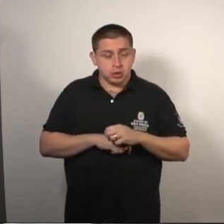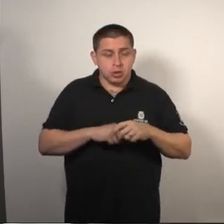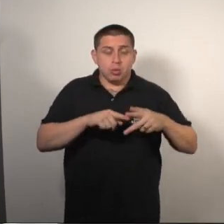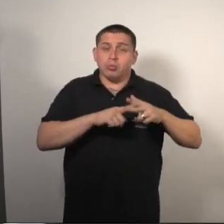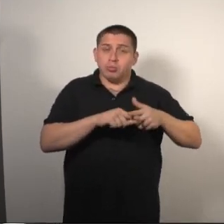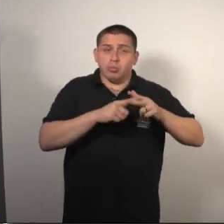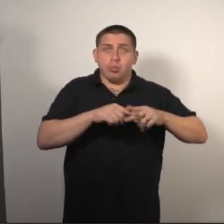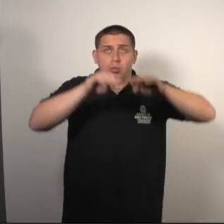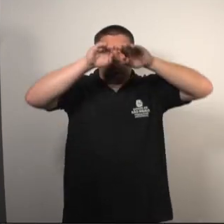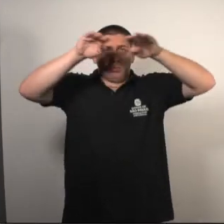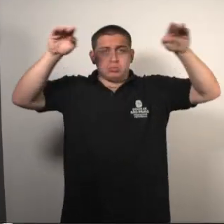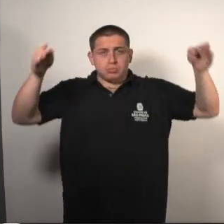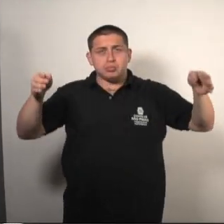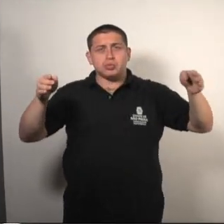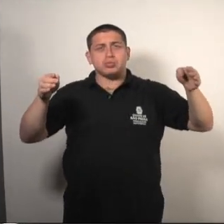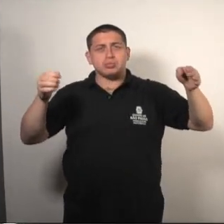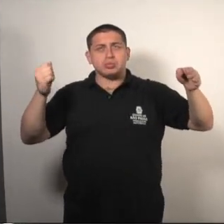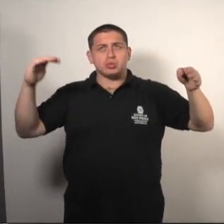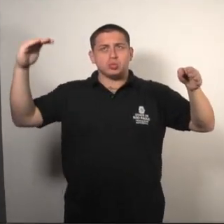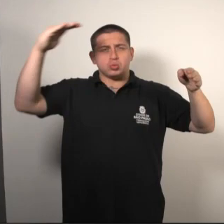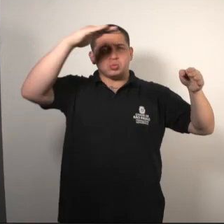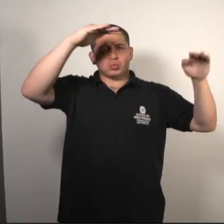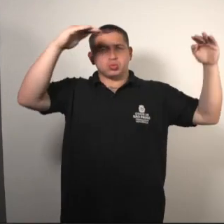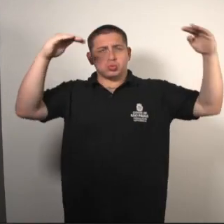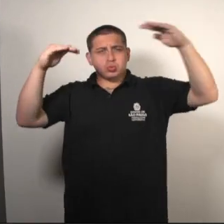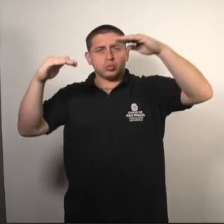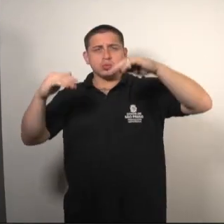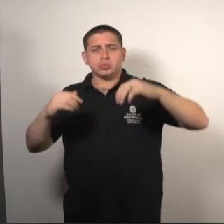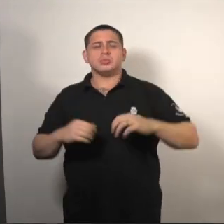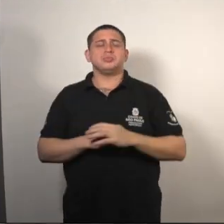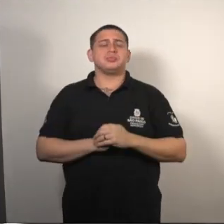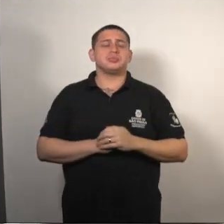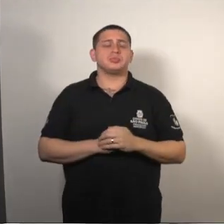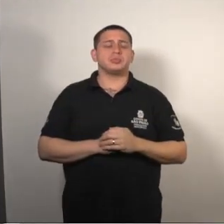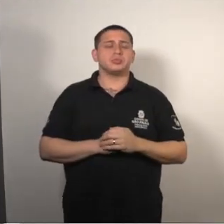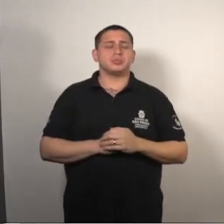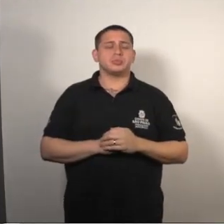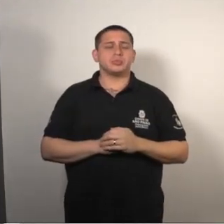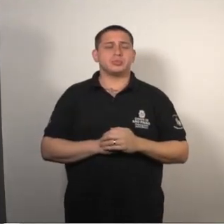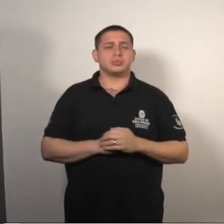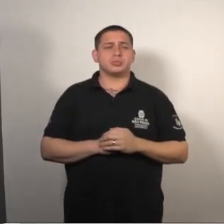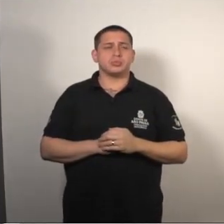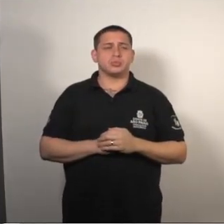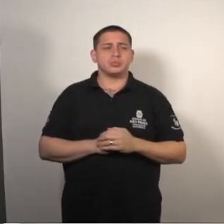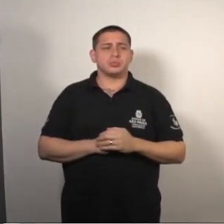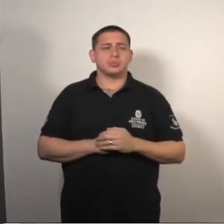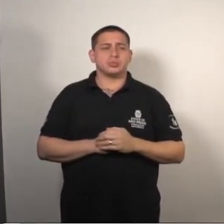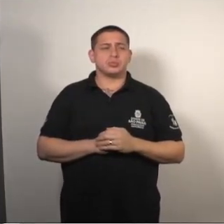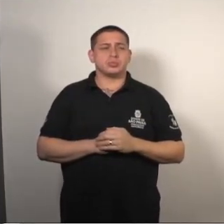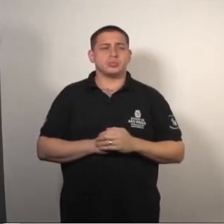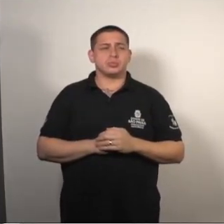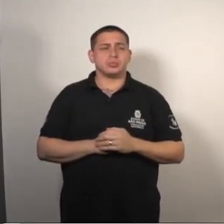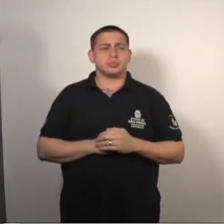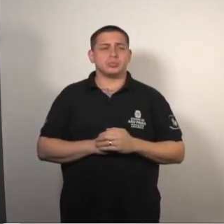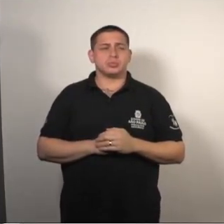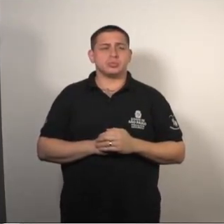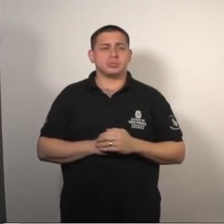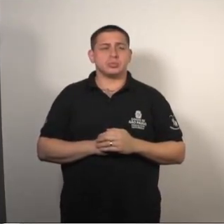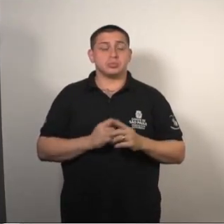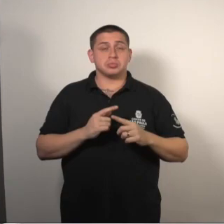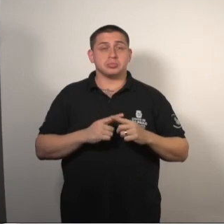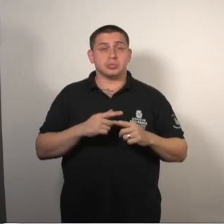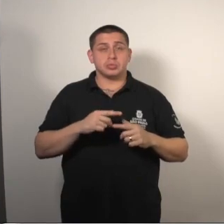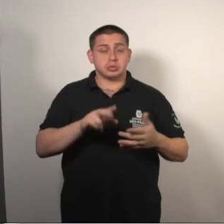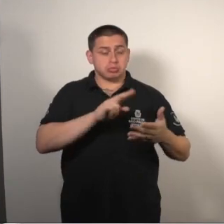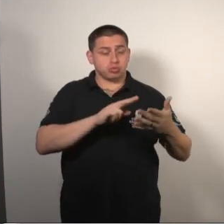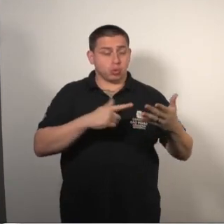viadutos. Inicialmente eram 160 unidades estruturais, daí o Taca vai comentar um pouquinho, e na revisão do plano